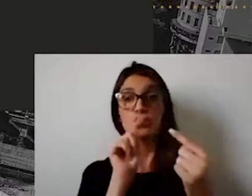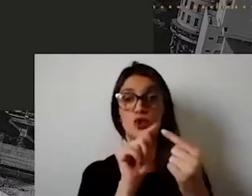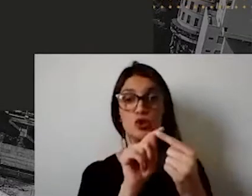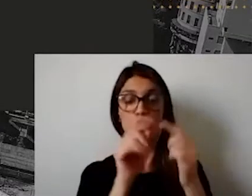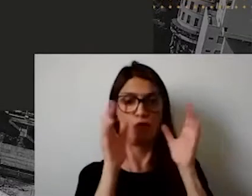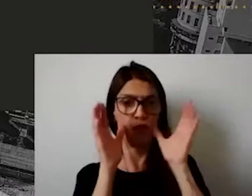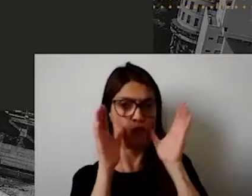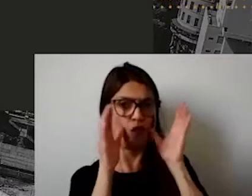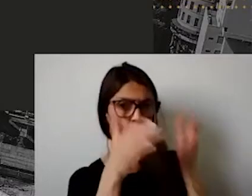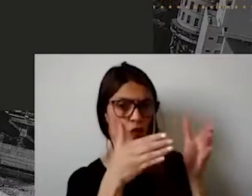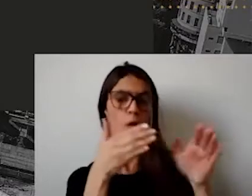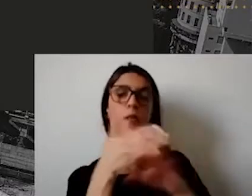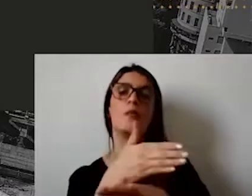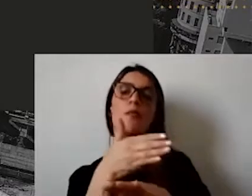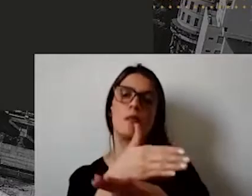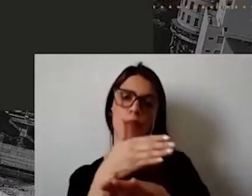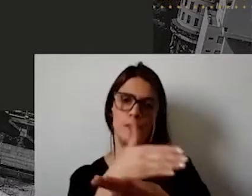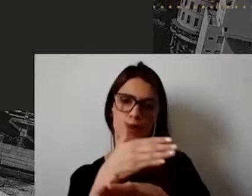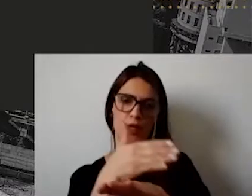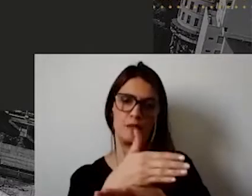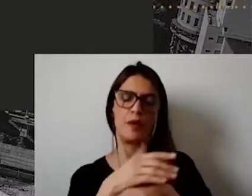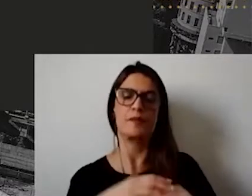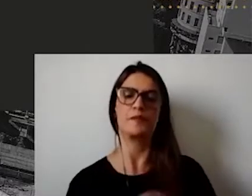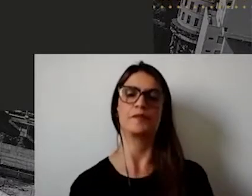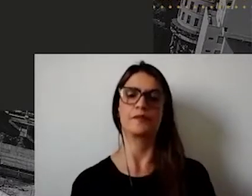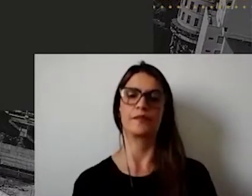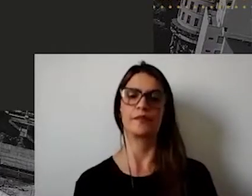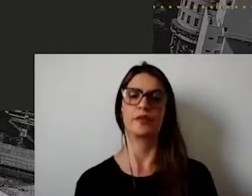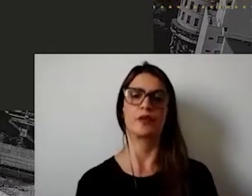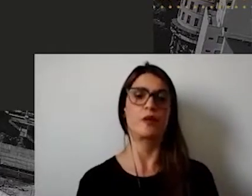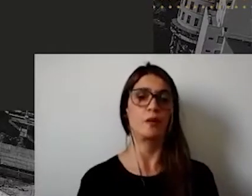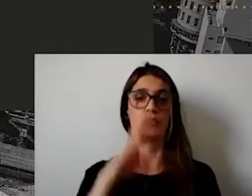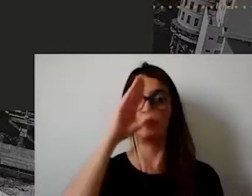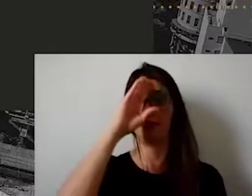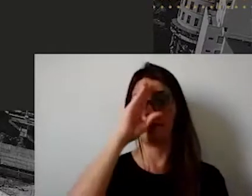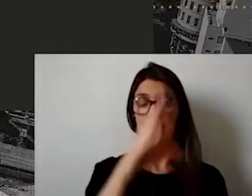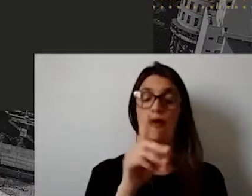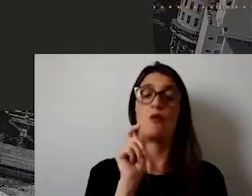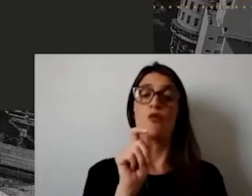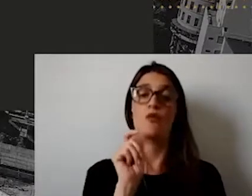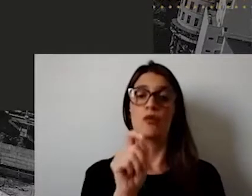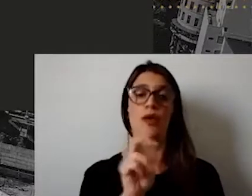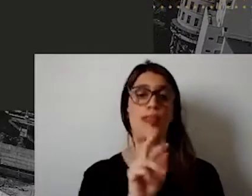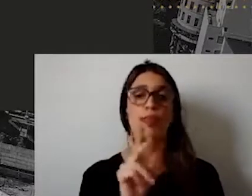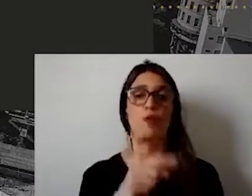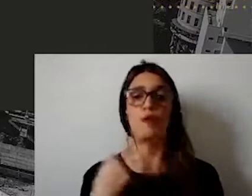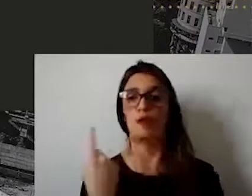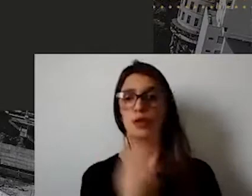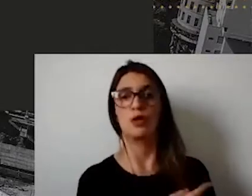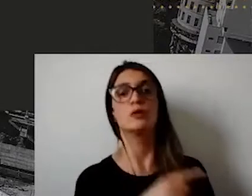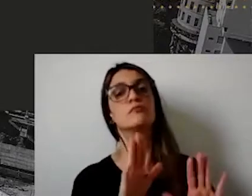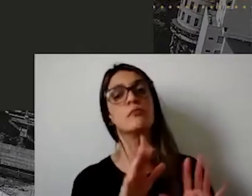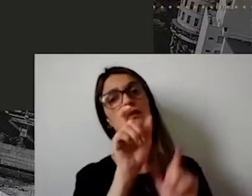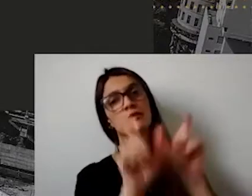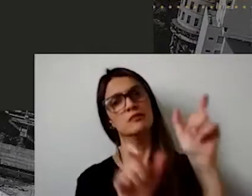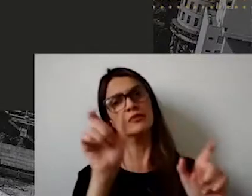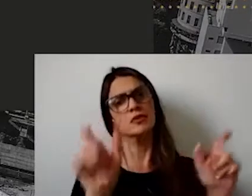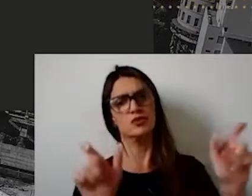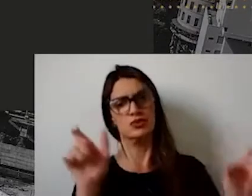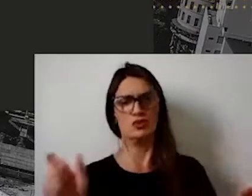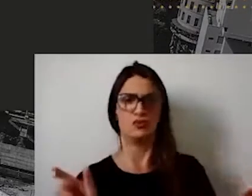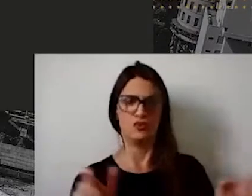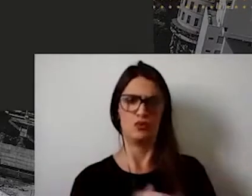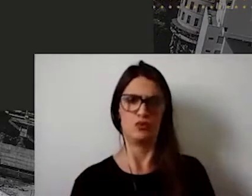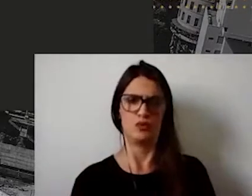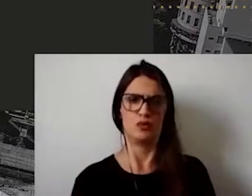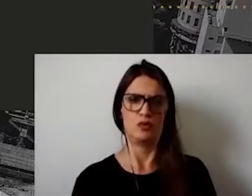participativo, ou seja, as prioridades são definidas não por nós, mas sim pelas próprias pessoas que são as protagonistas